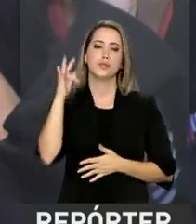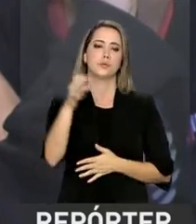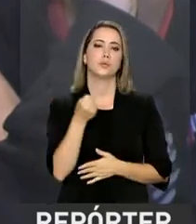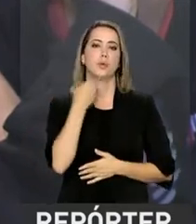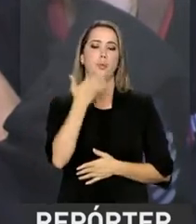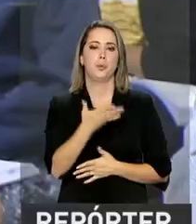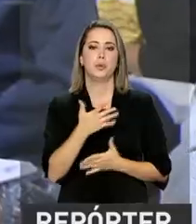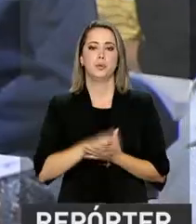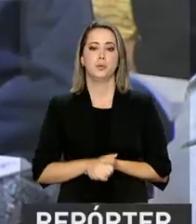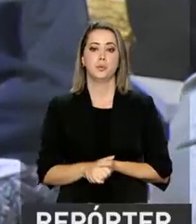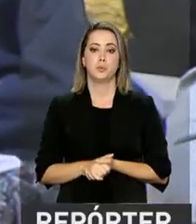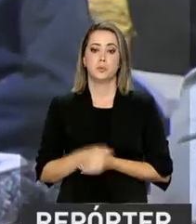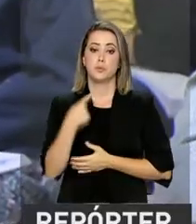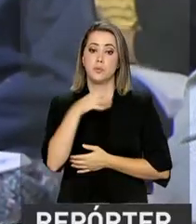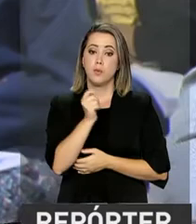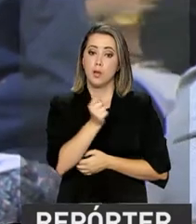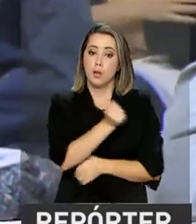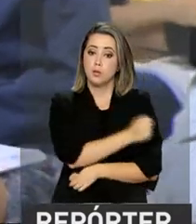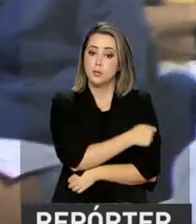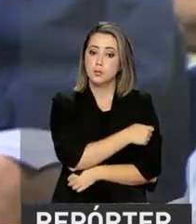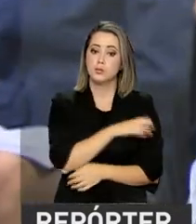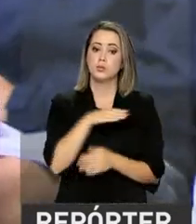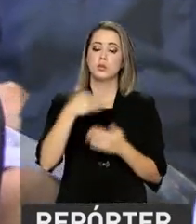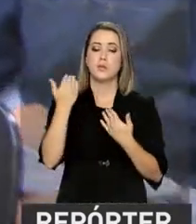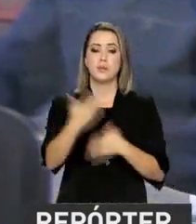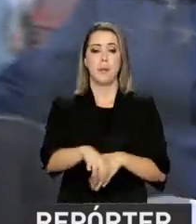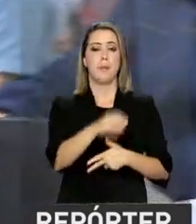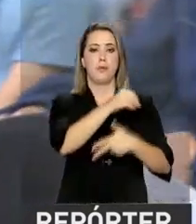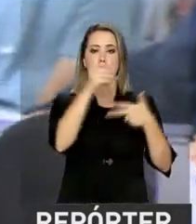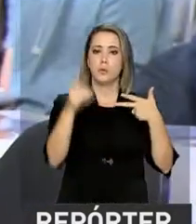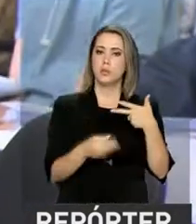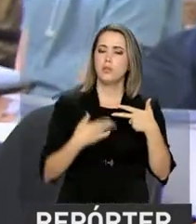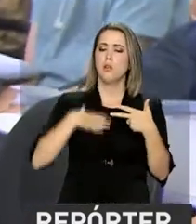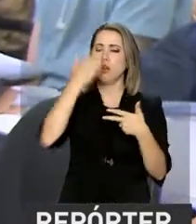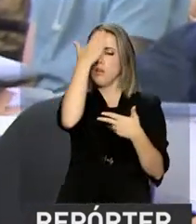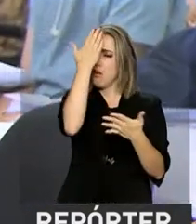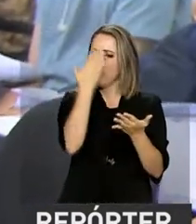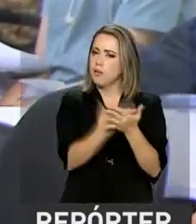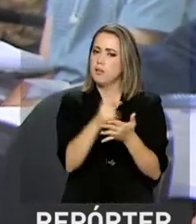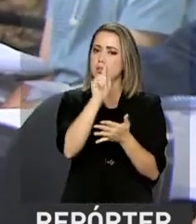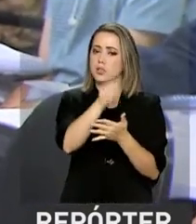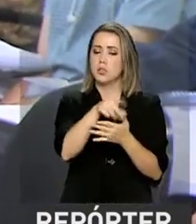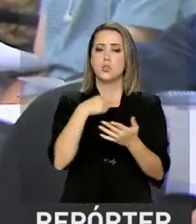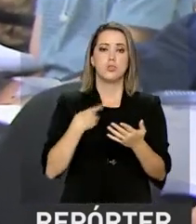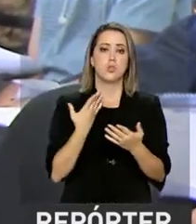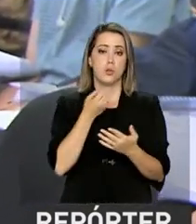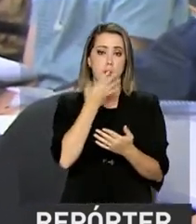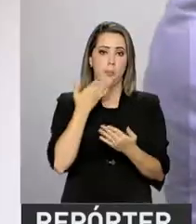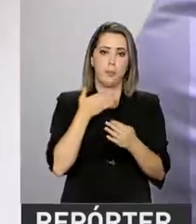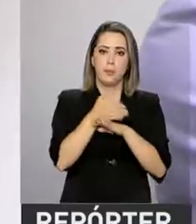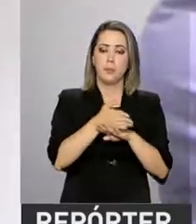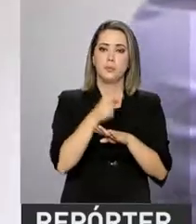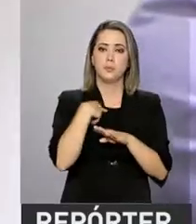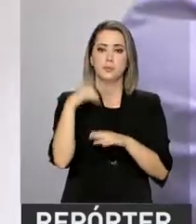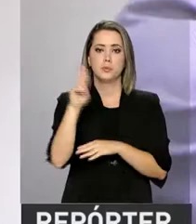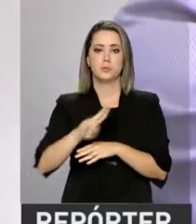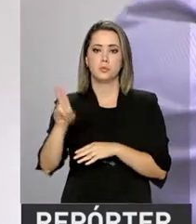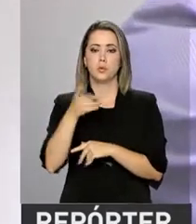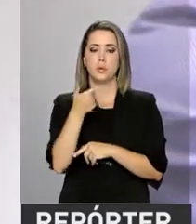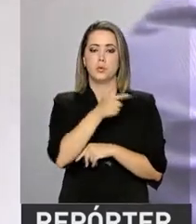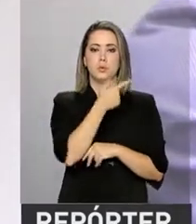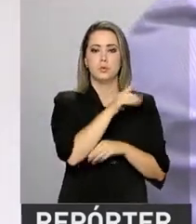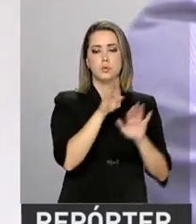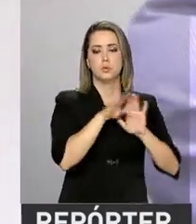muito compensador. A estudante vai fazer o Enem e acredita que é uma maneira muito eficaz de entrar na universidade e de acessar